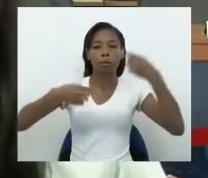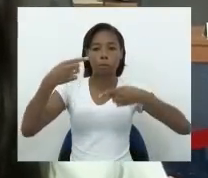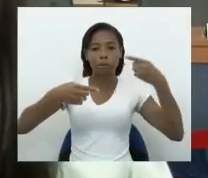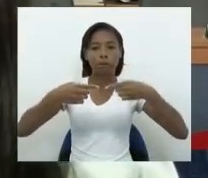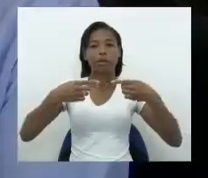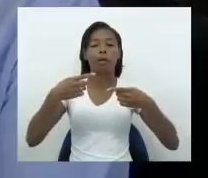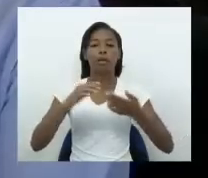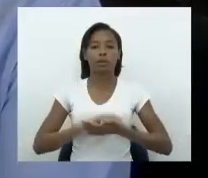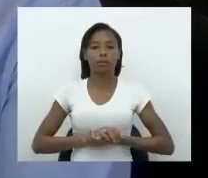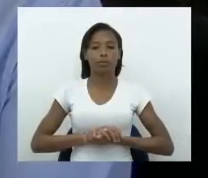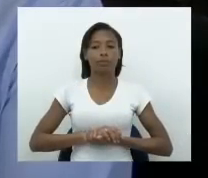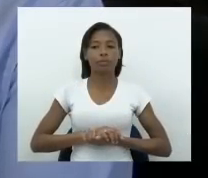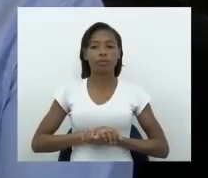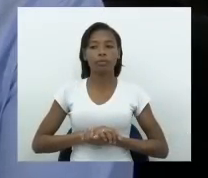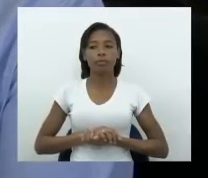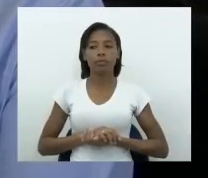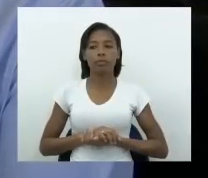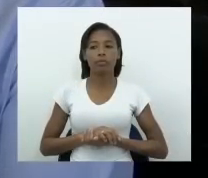Câmara Guarulhos.